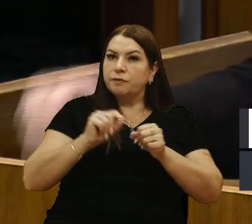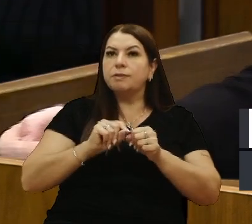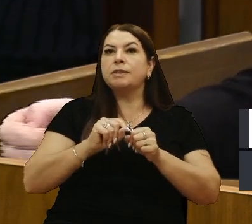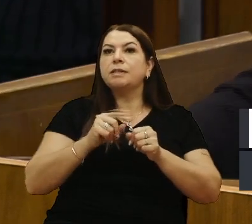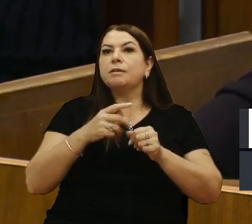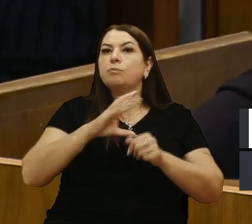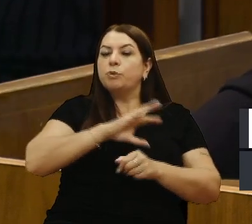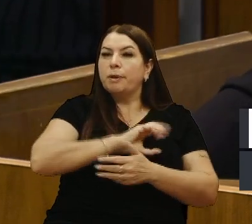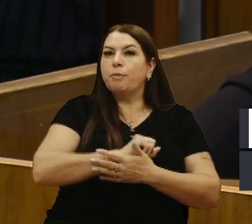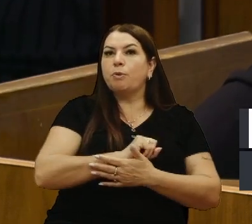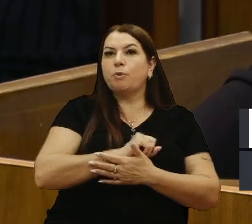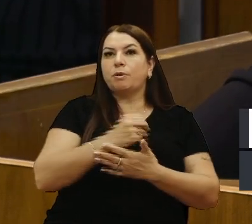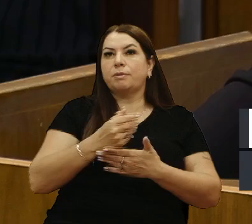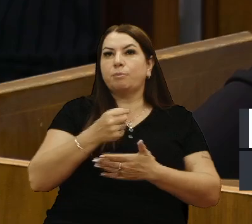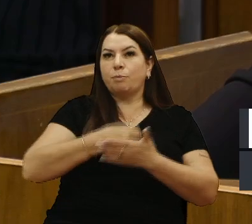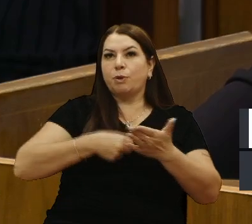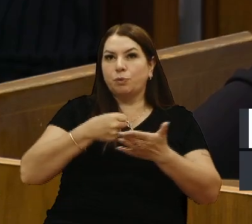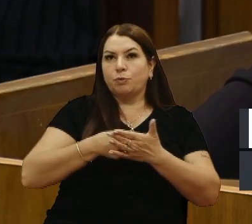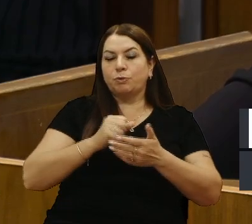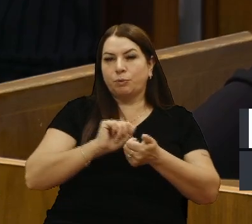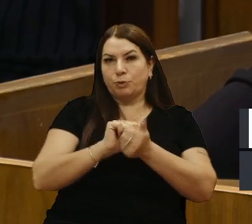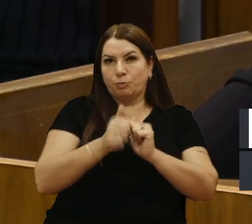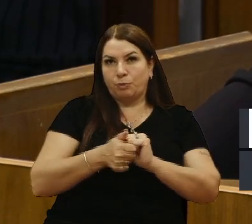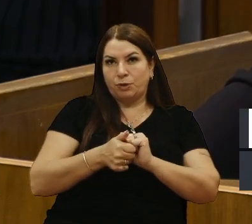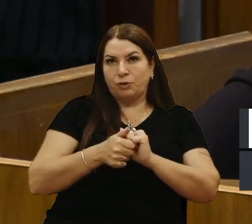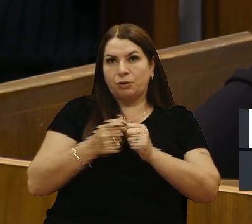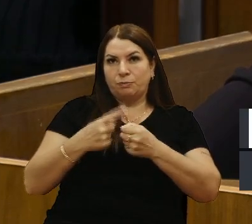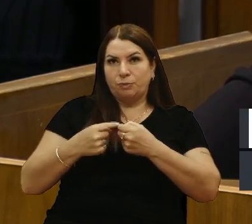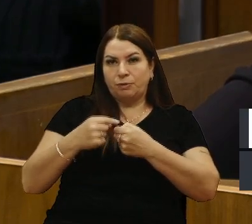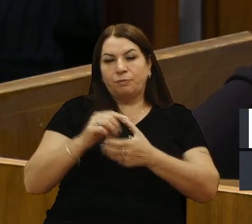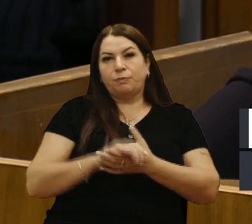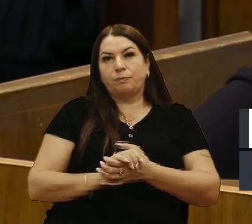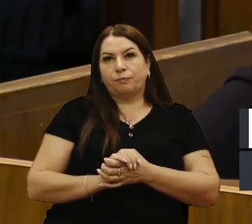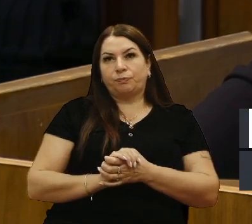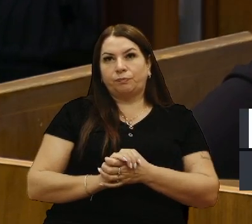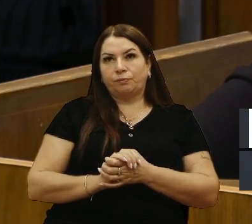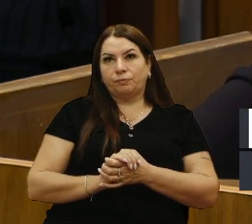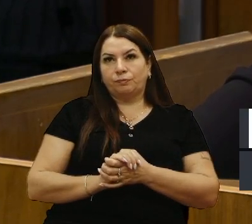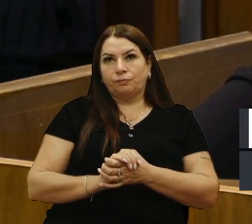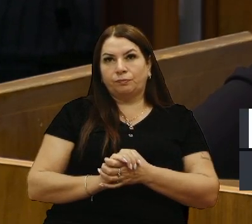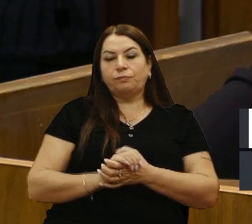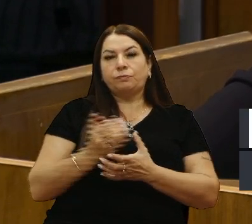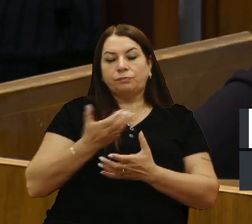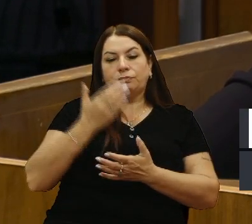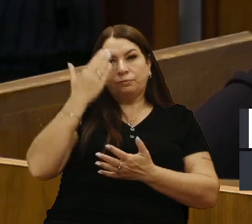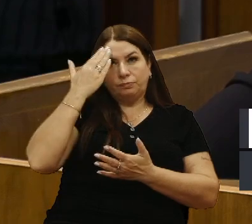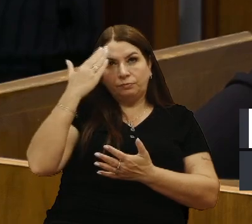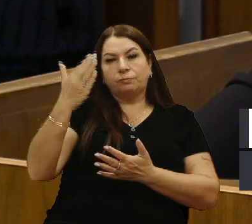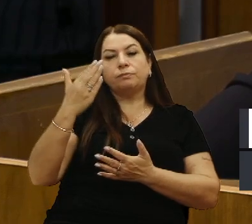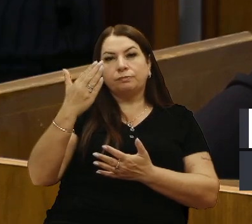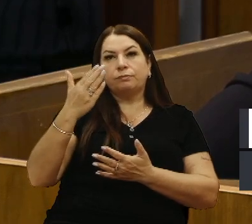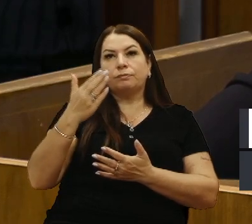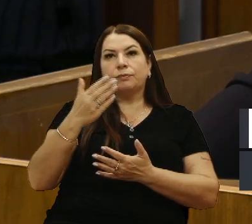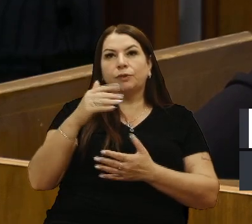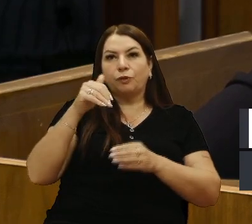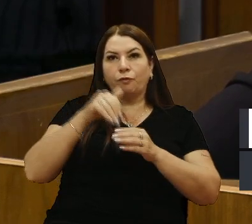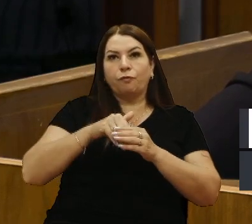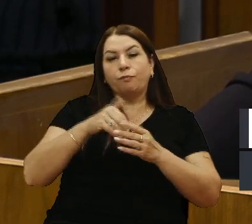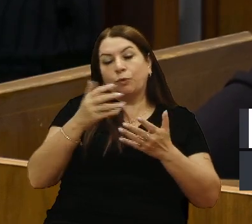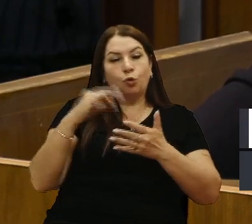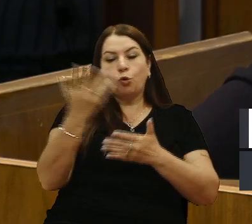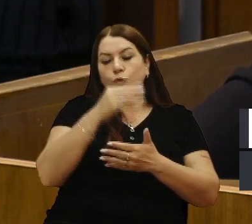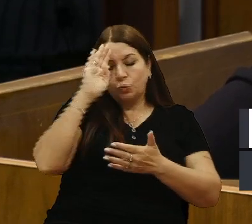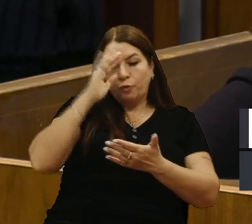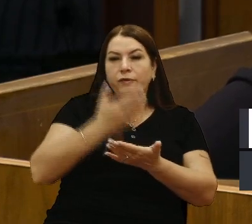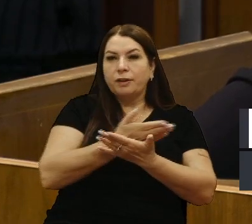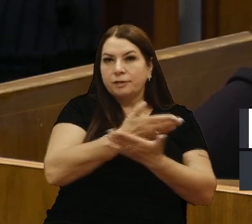por amor e pela luta pelo esporte do nosso município. Quero aqui agradecer imensamente o voto de confiança em